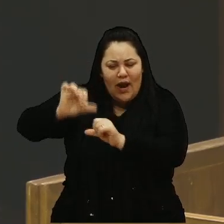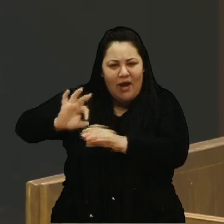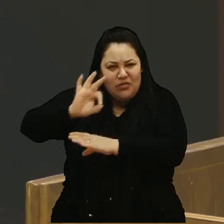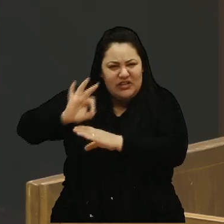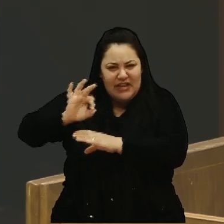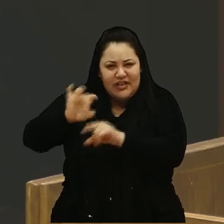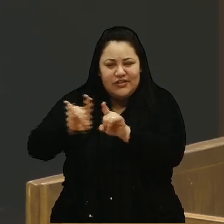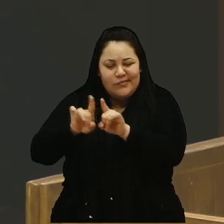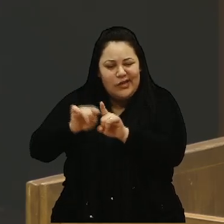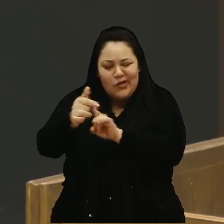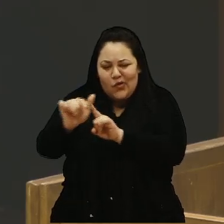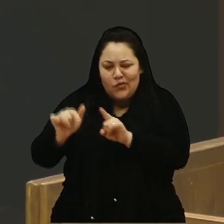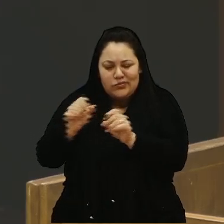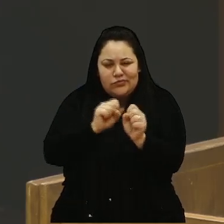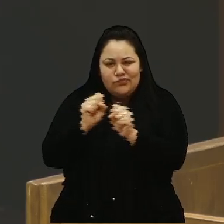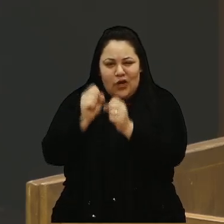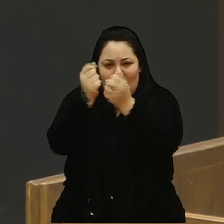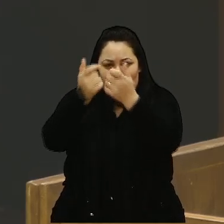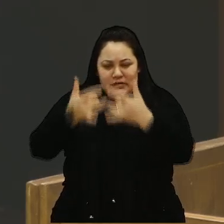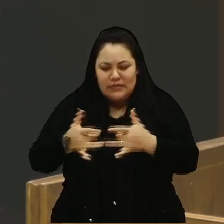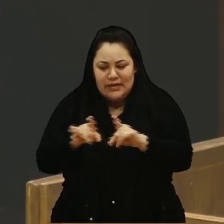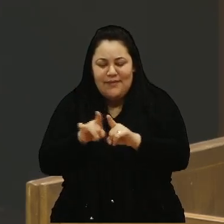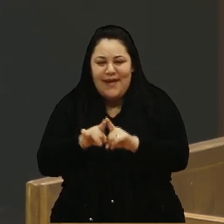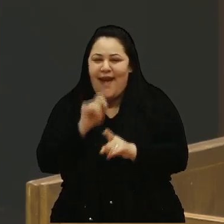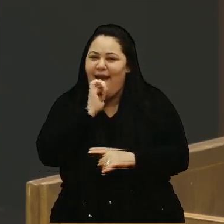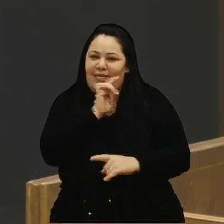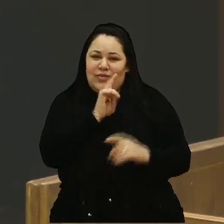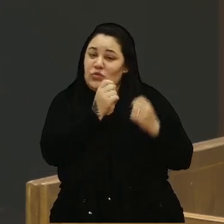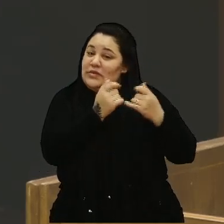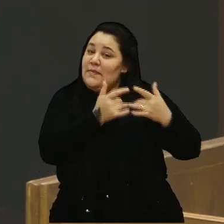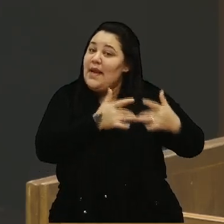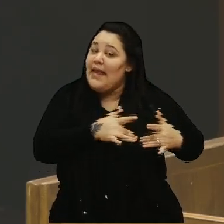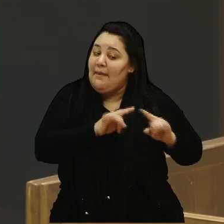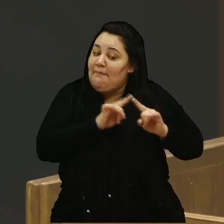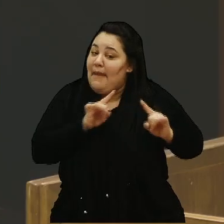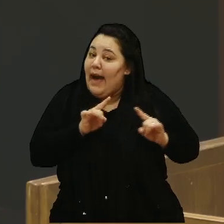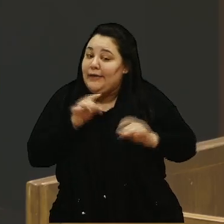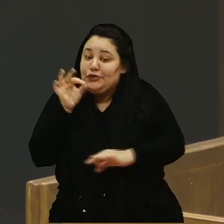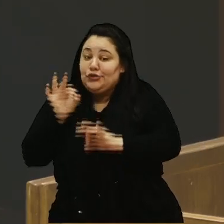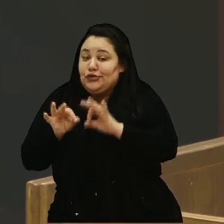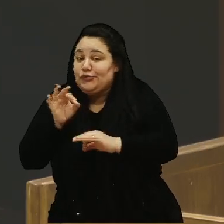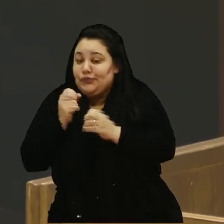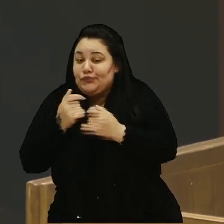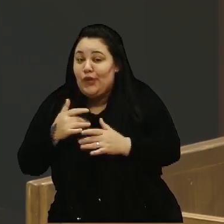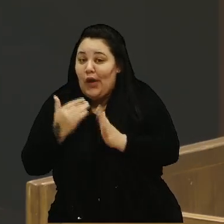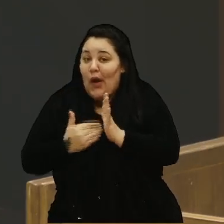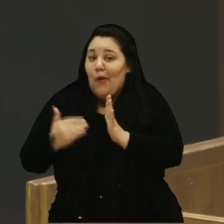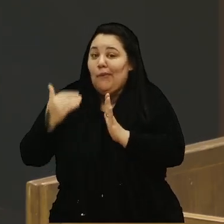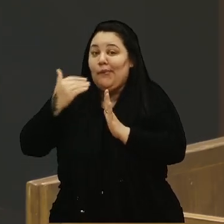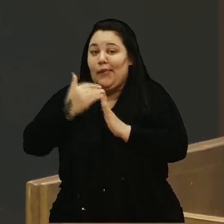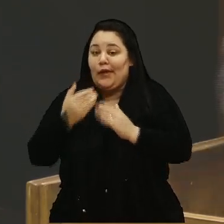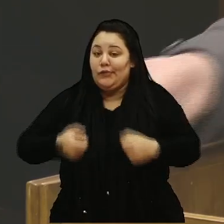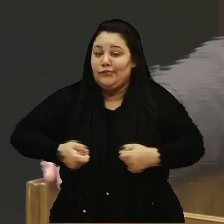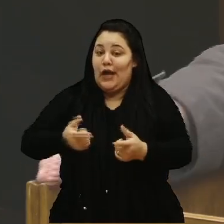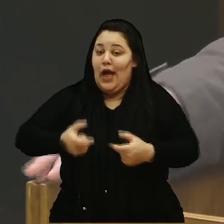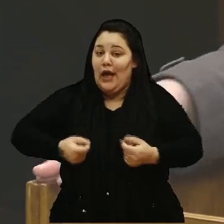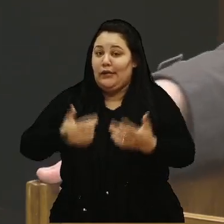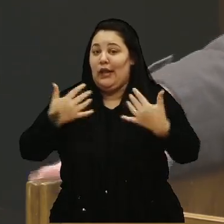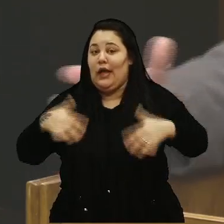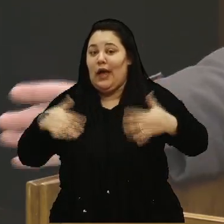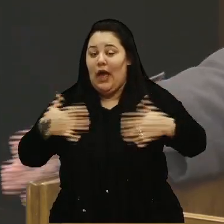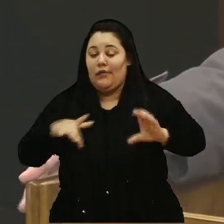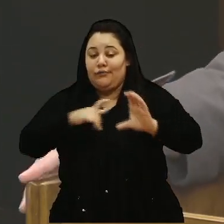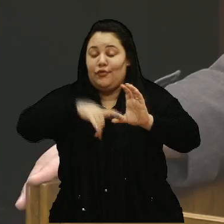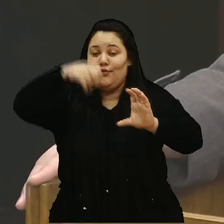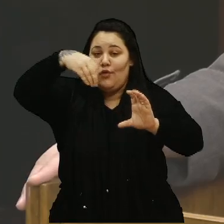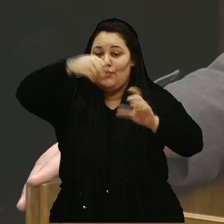justificar, né, e não explicariam, mas justificam um aumento de da conta de luz